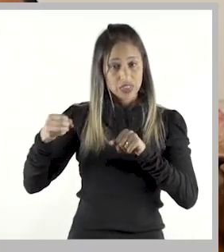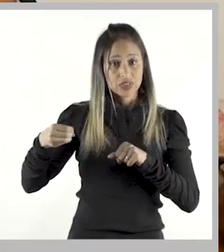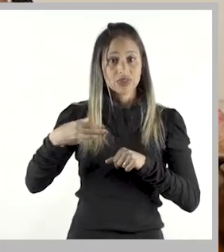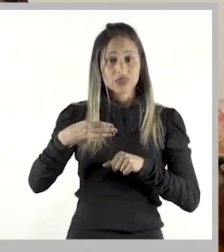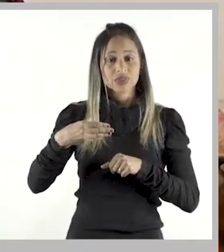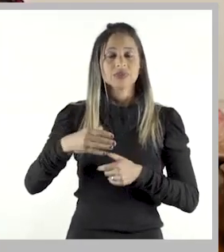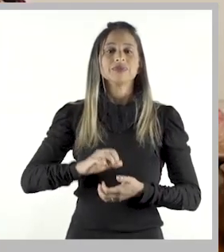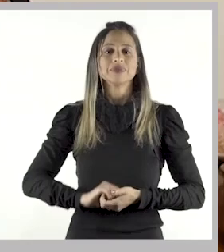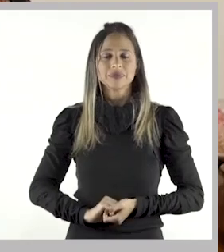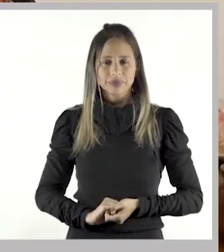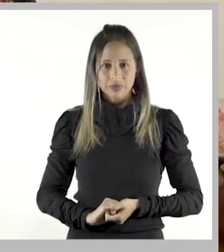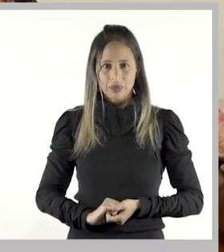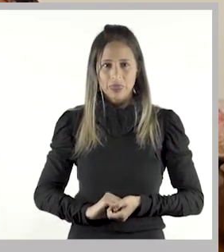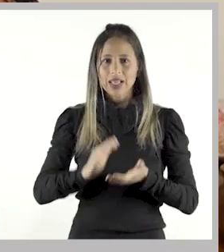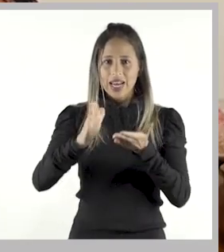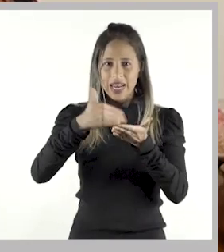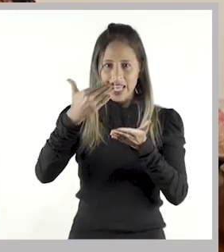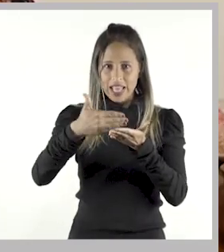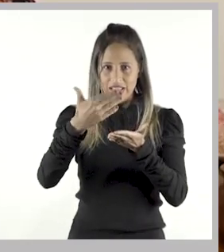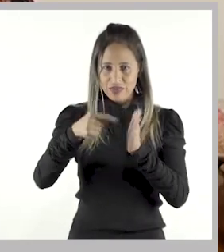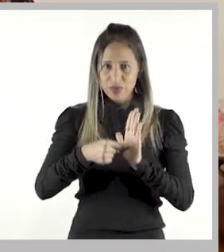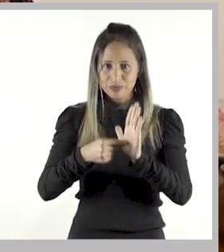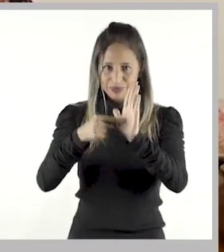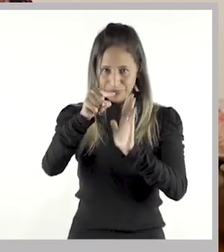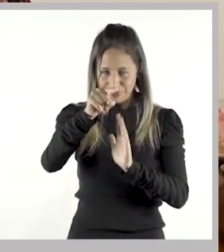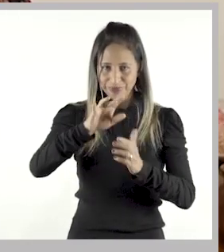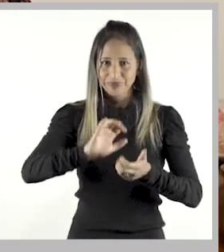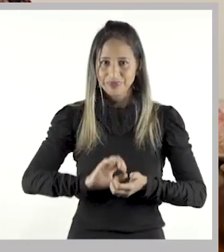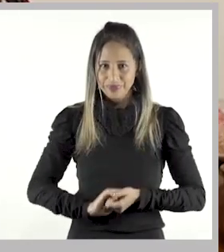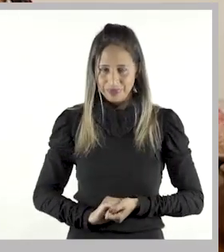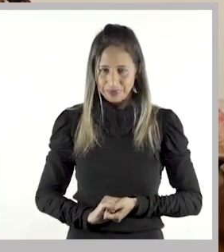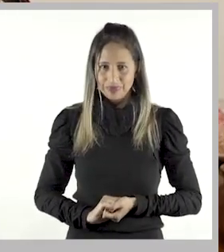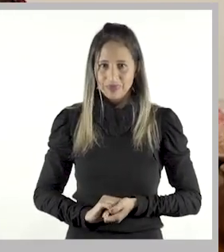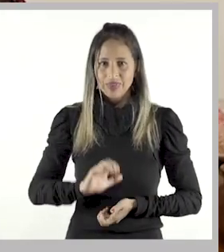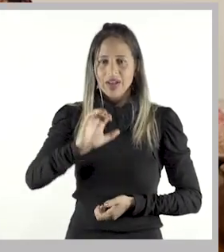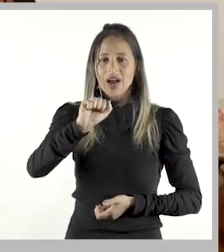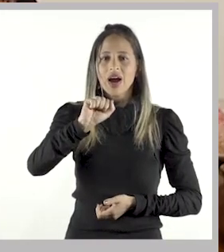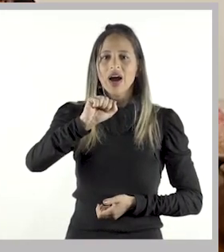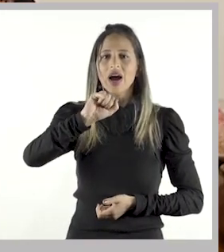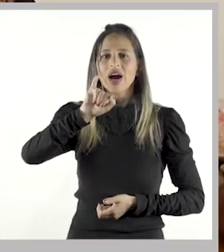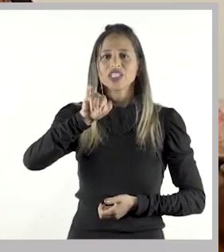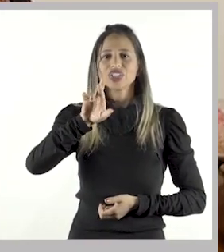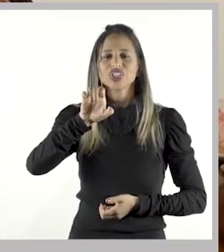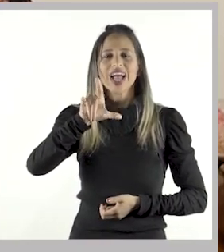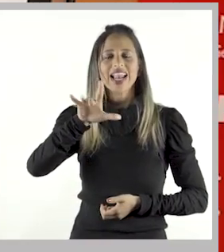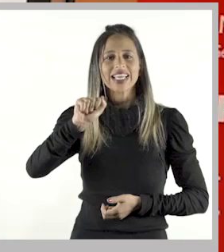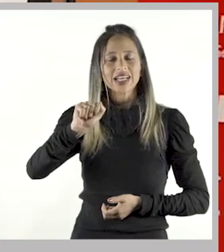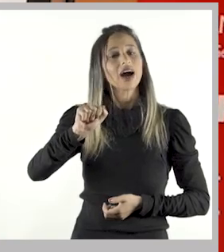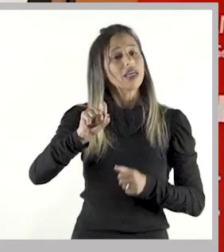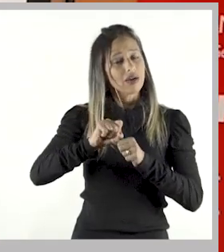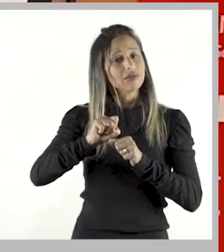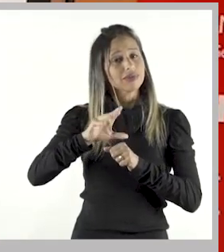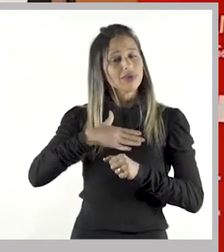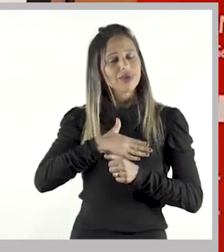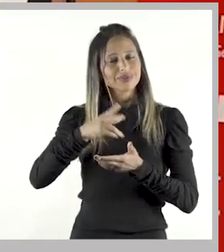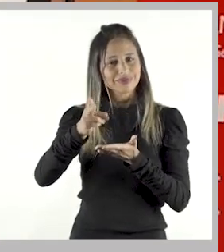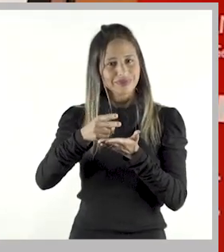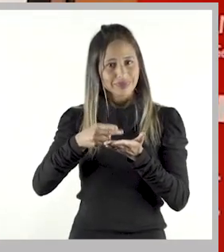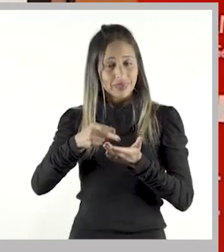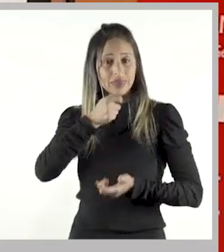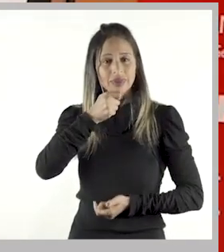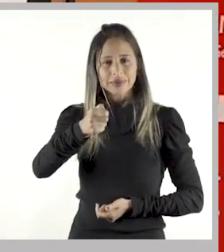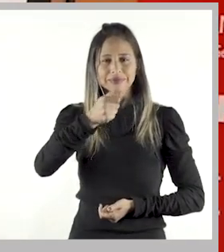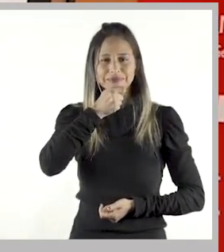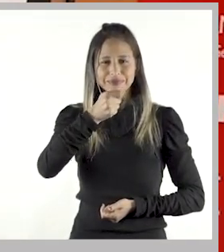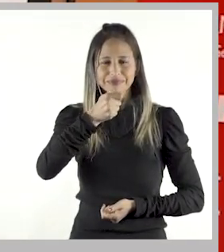Você Feminista Não Sabe, da autora Angélica Calil, que eu tive o prazer de ilustrar. São entrevistas ilustradas com